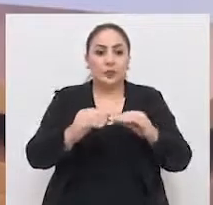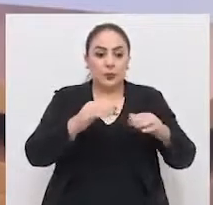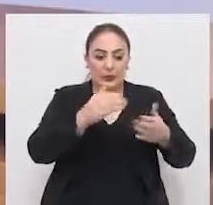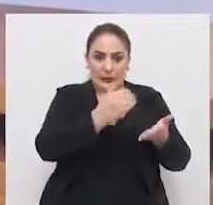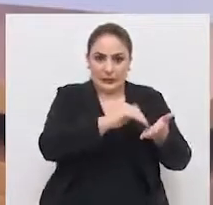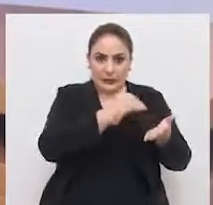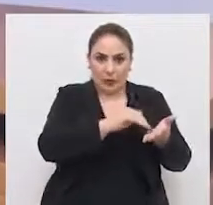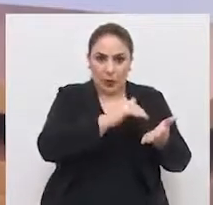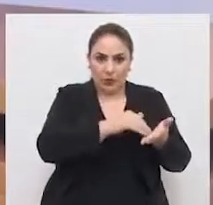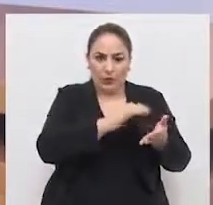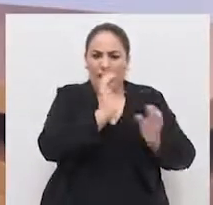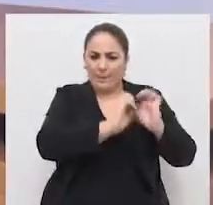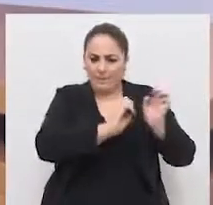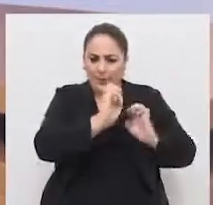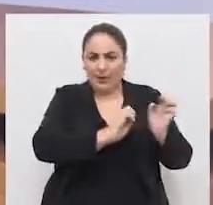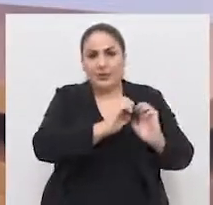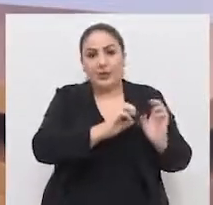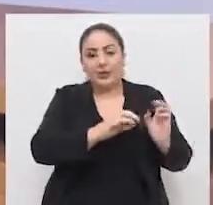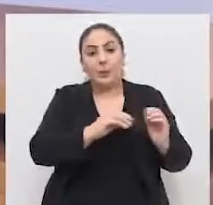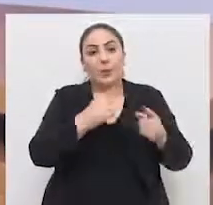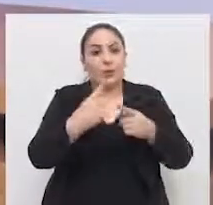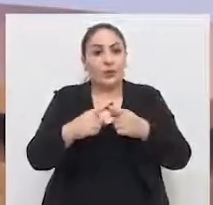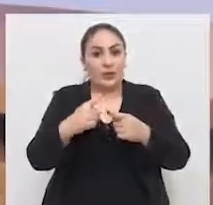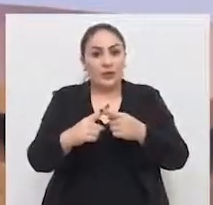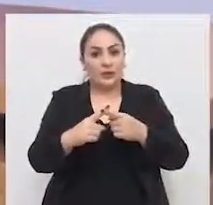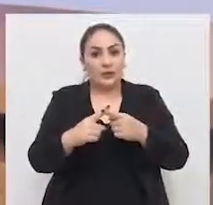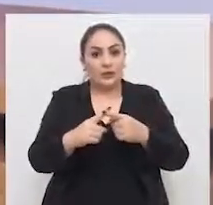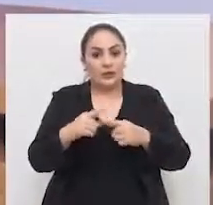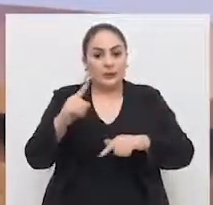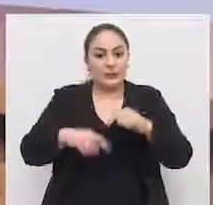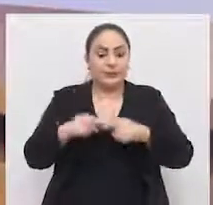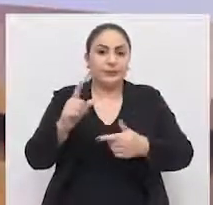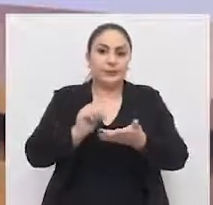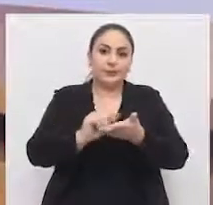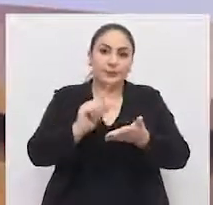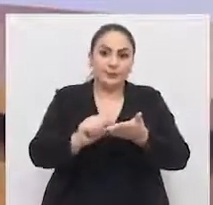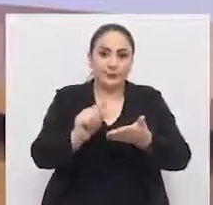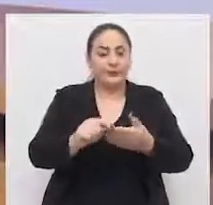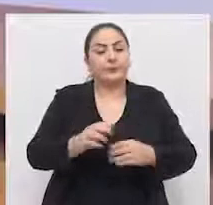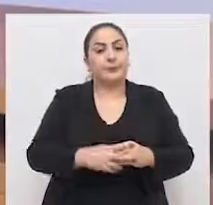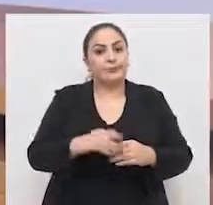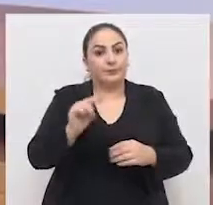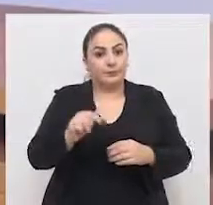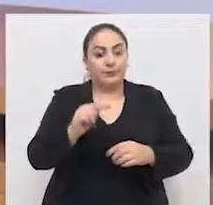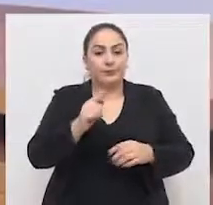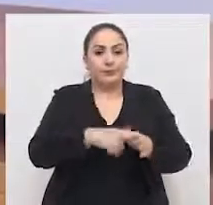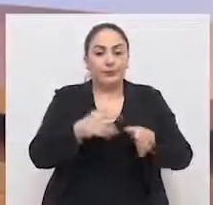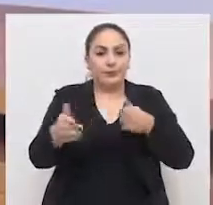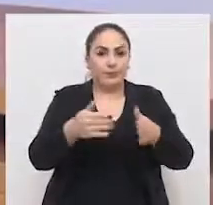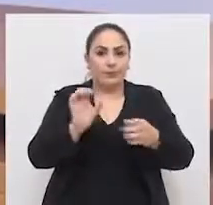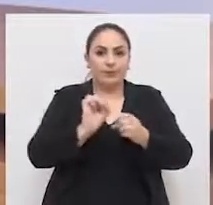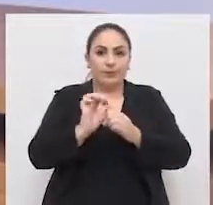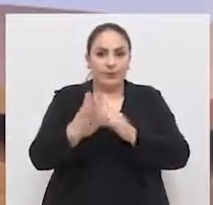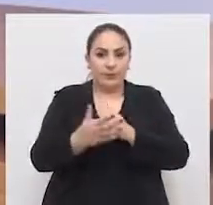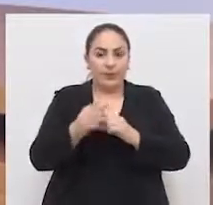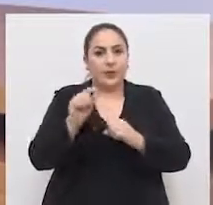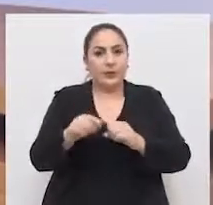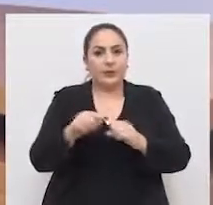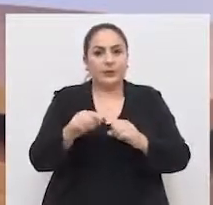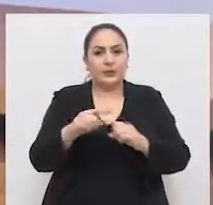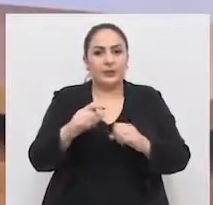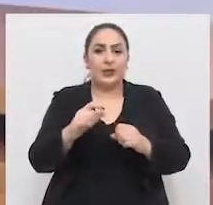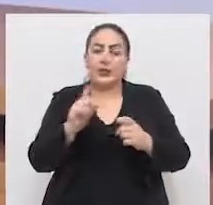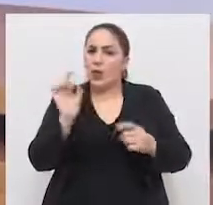dos escritórios e das empresas por conta de dispositivos digitais. Nestes tempos de pandemia, isso